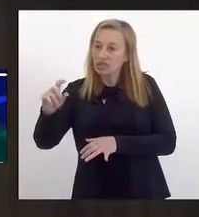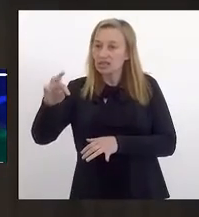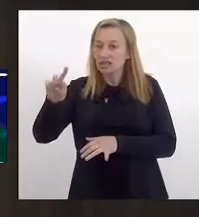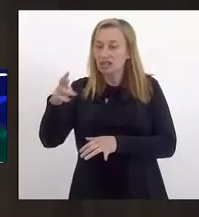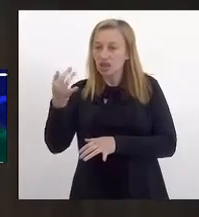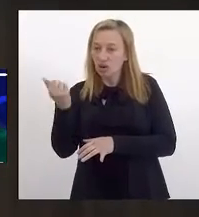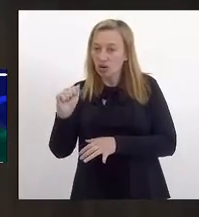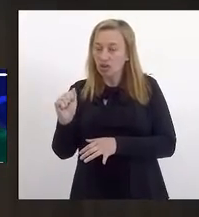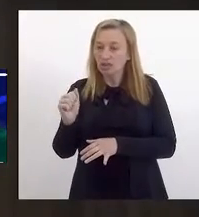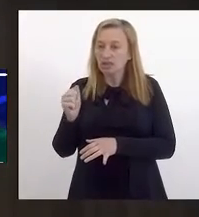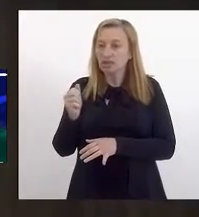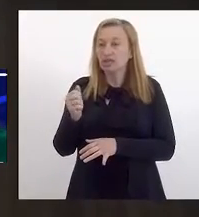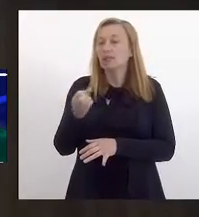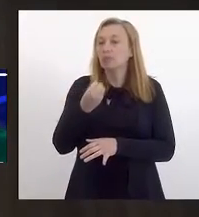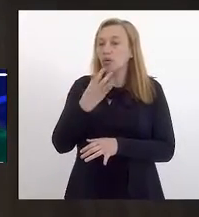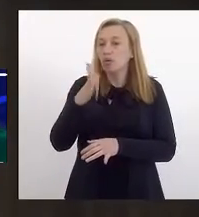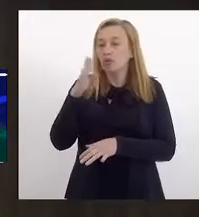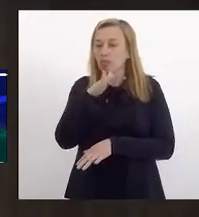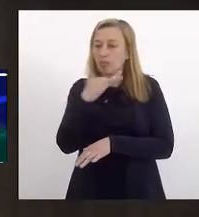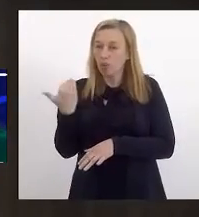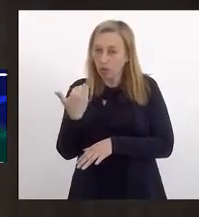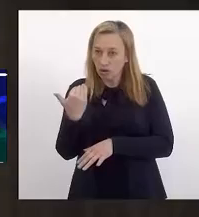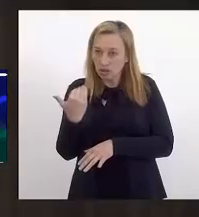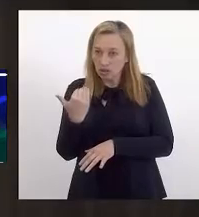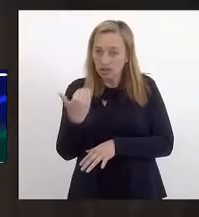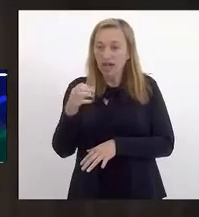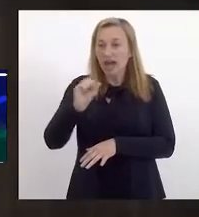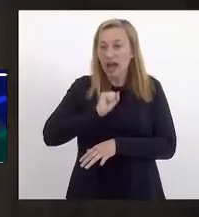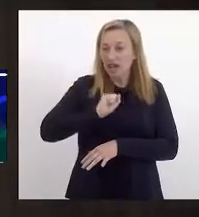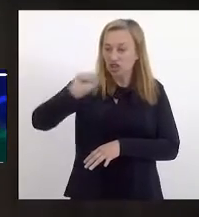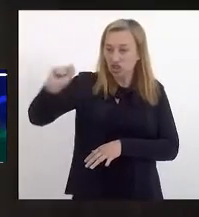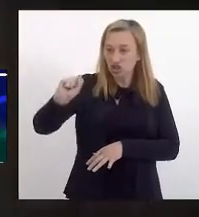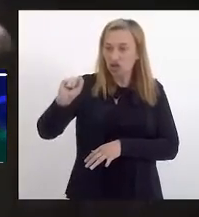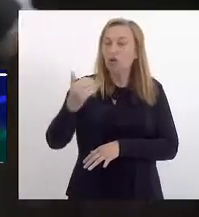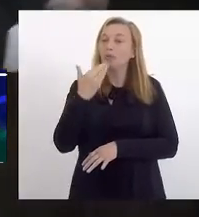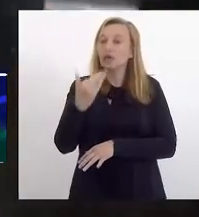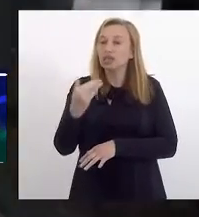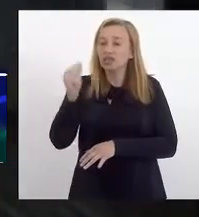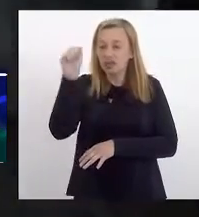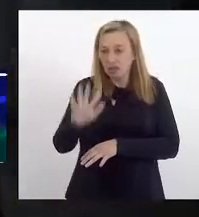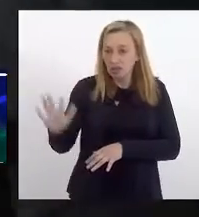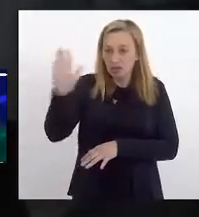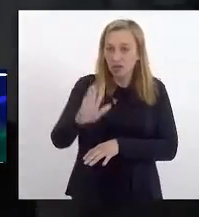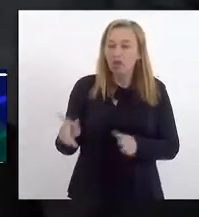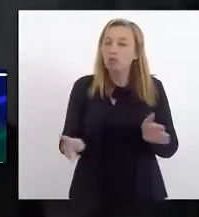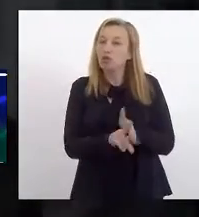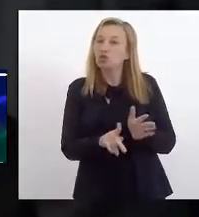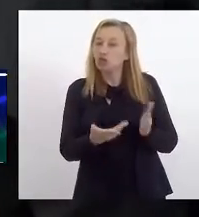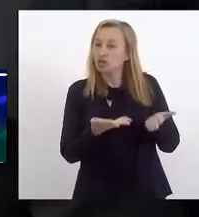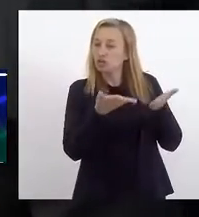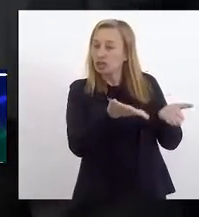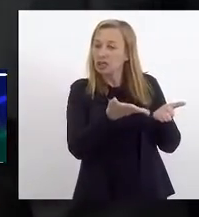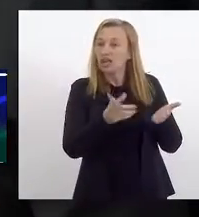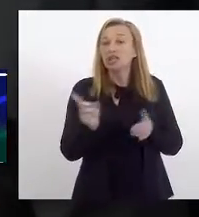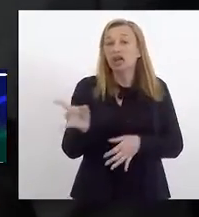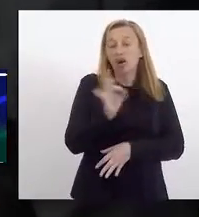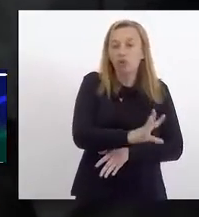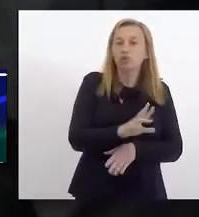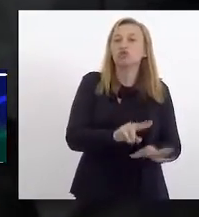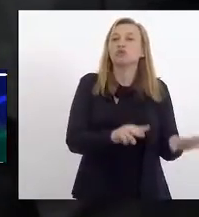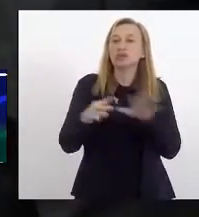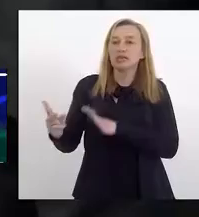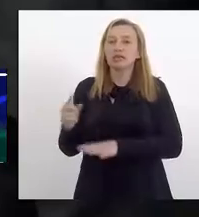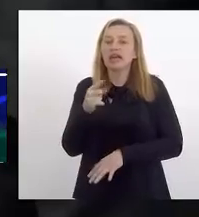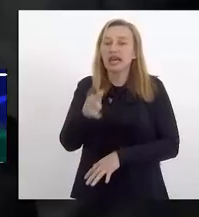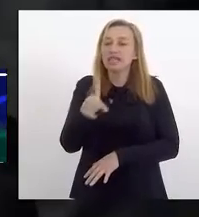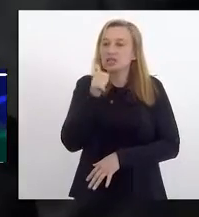de Axé. Então, há uma reivindicação nacional por um projeto como esse. Na última semana, essas